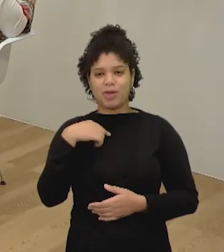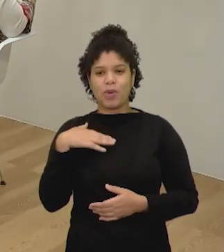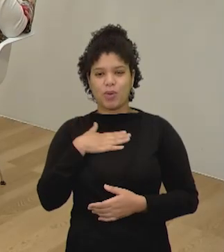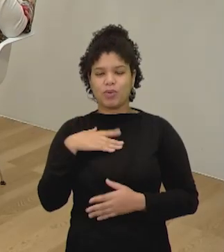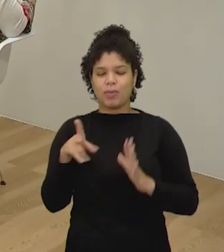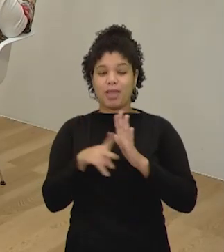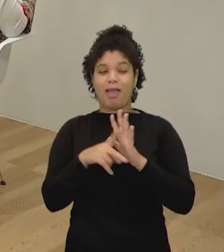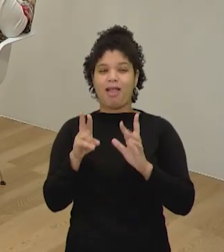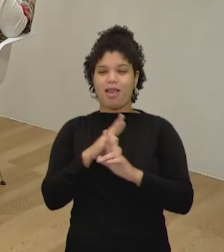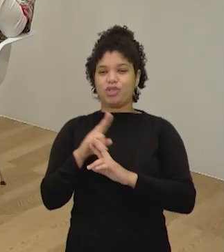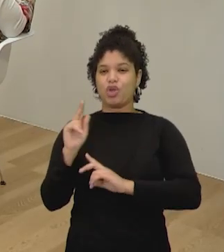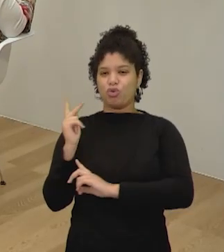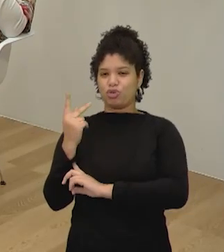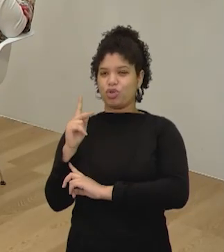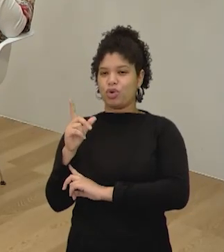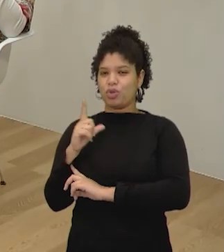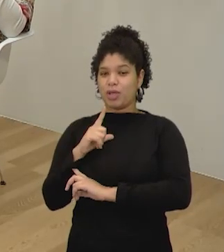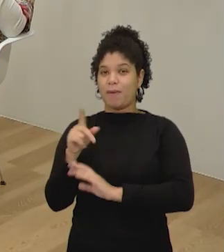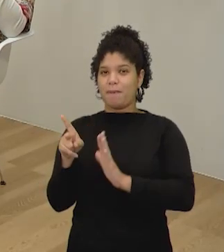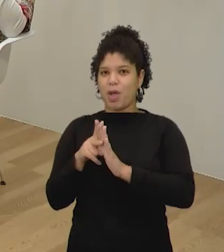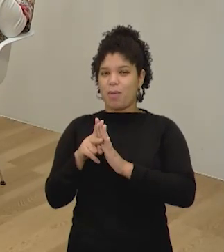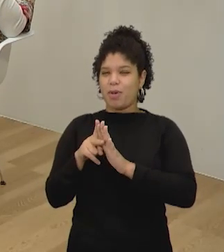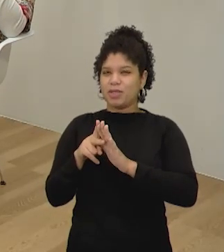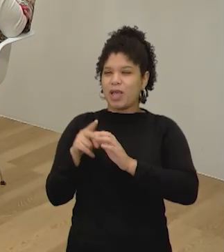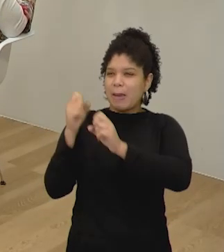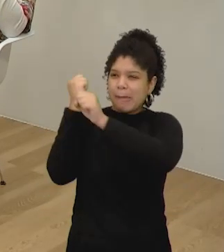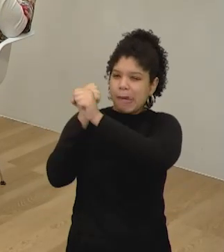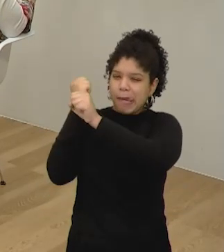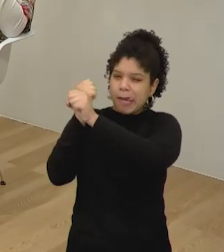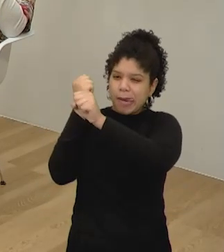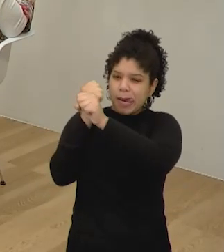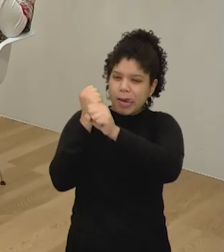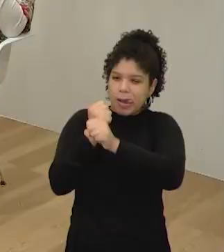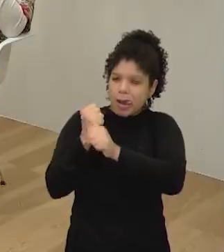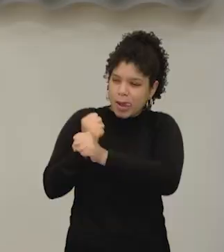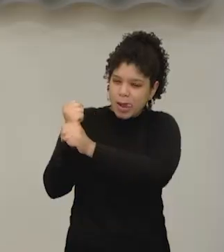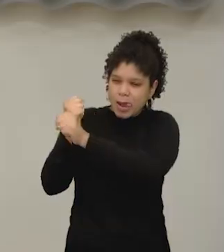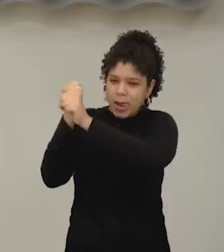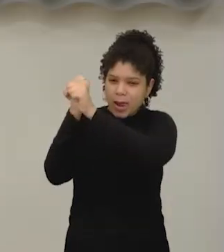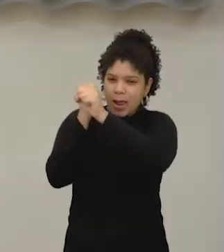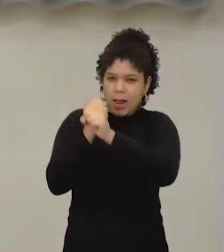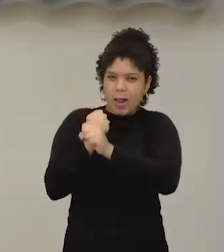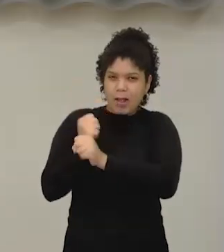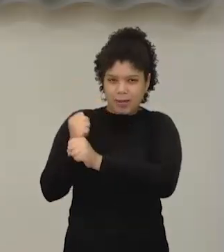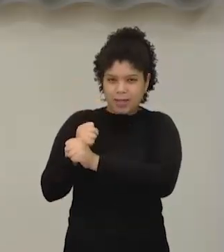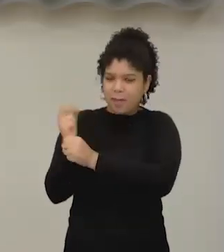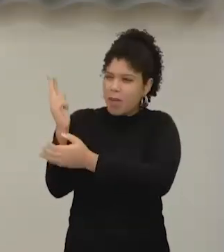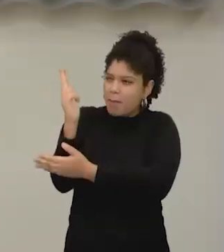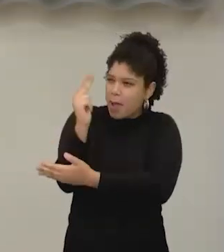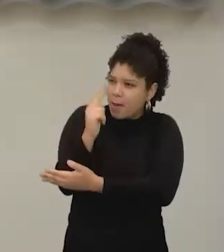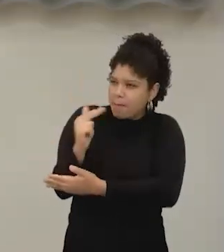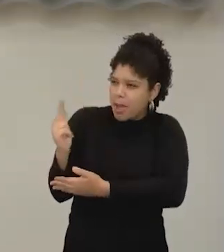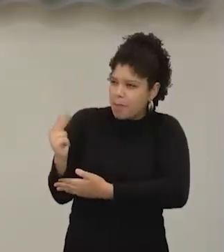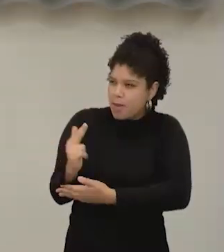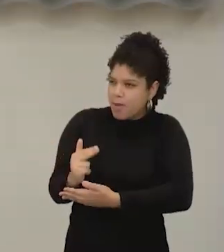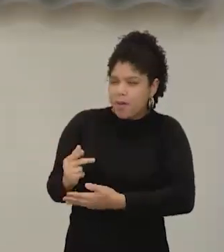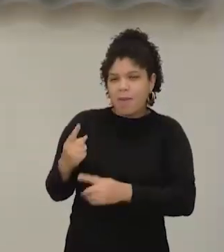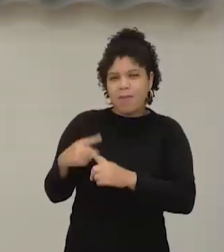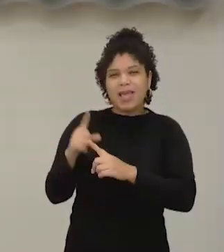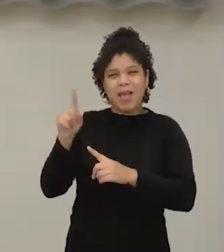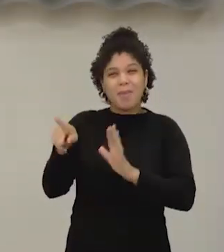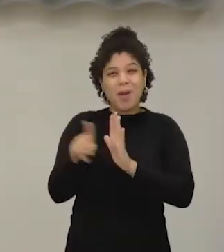história. Escultura. Ah, legal. Escultura. Quando você vai estudar a antiguidade, uma das coisas que mais aparecem